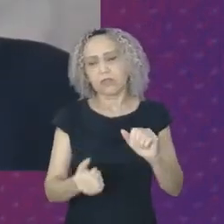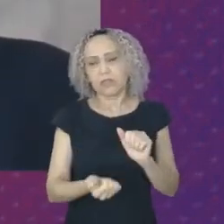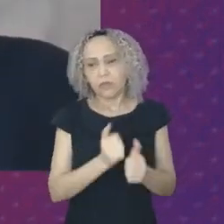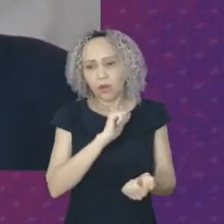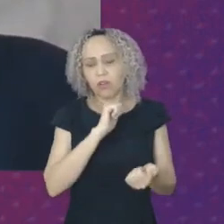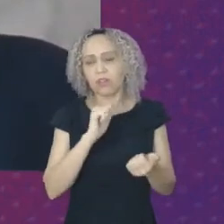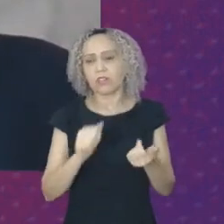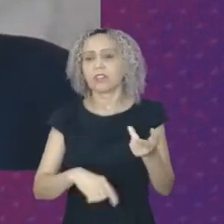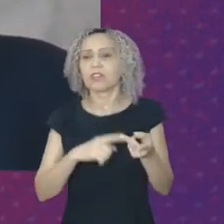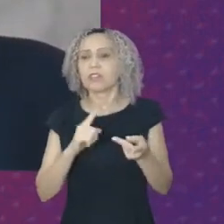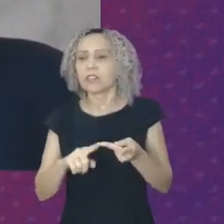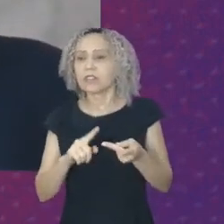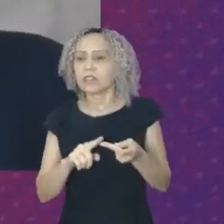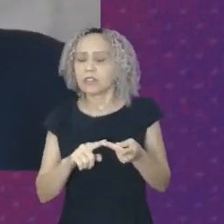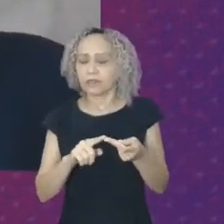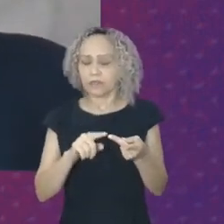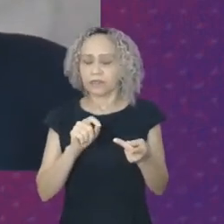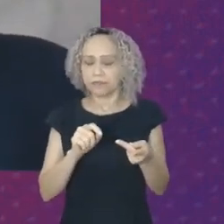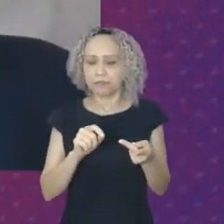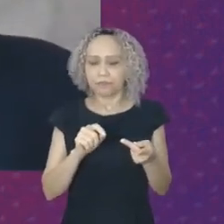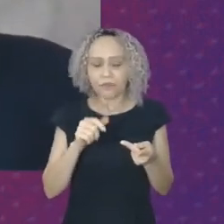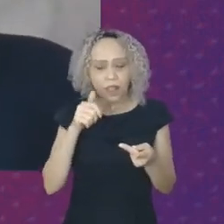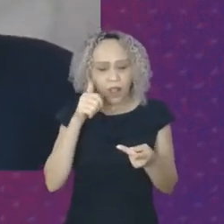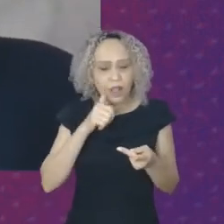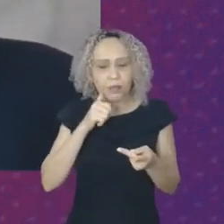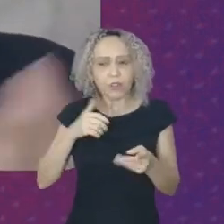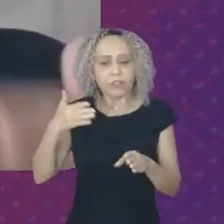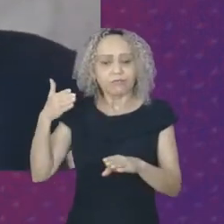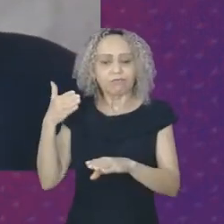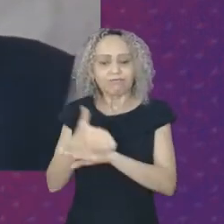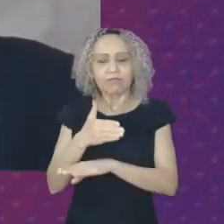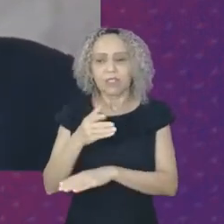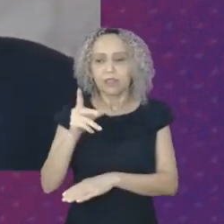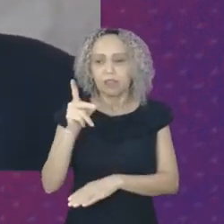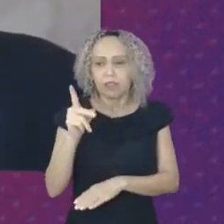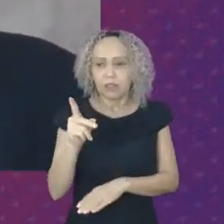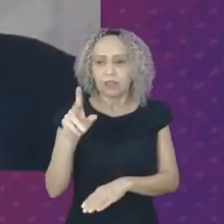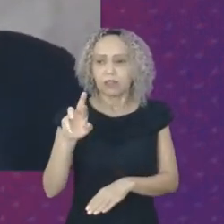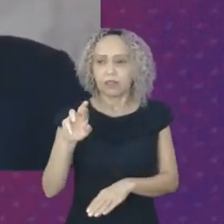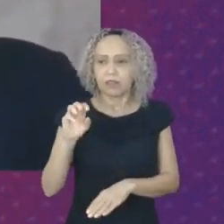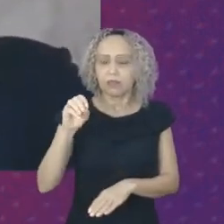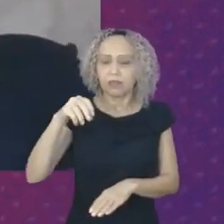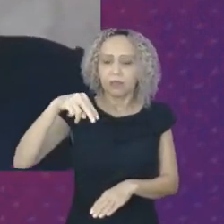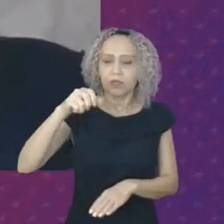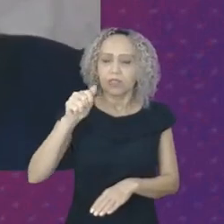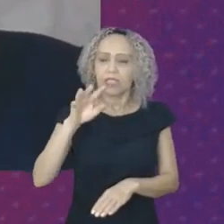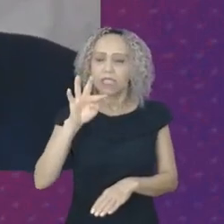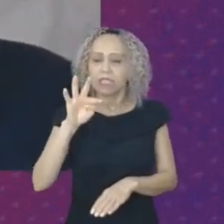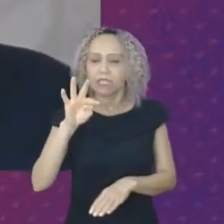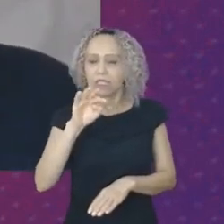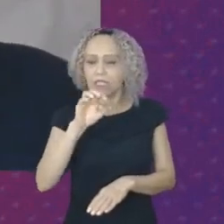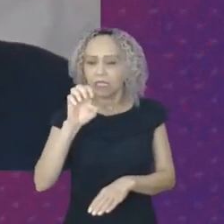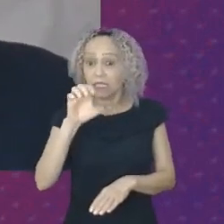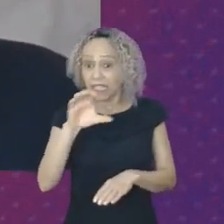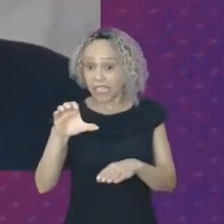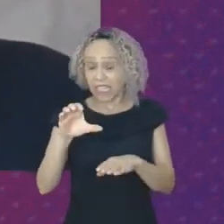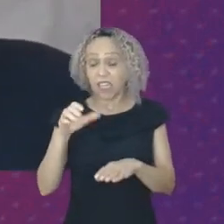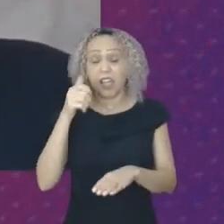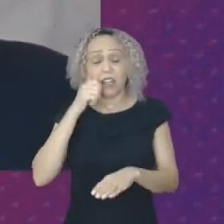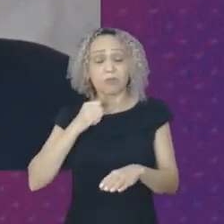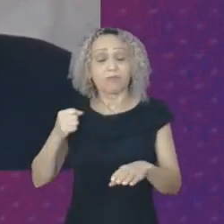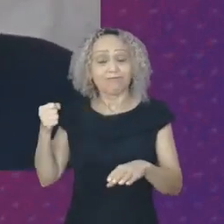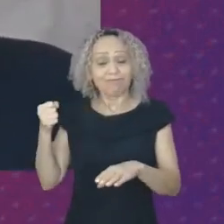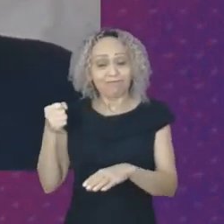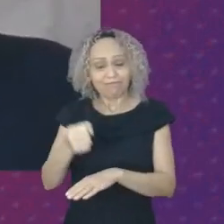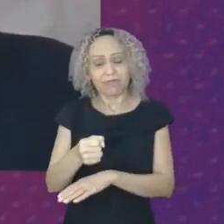maior acesso das mulheres ao ensino técnico, para que elas possam, a partir daí, terem uma